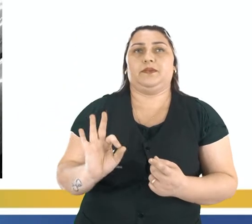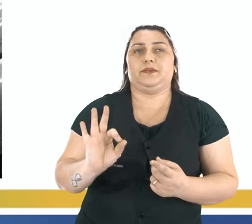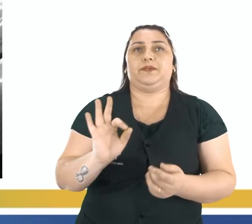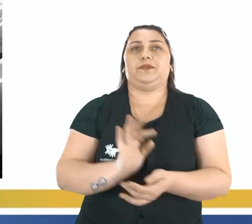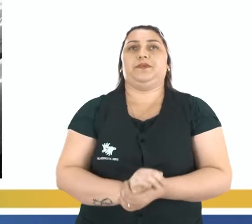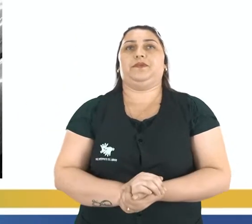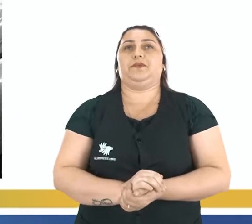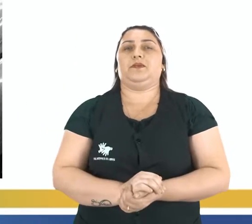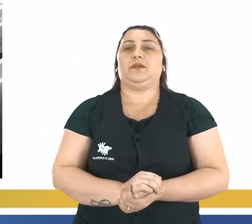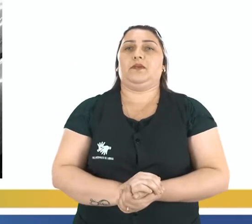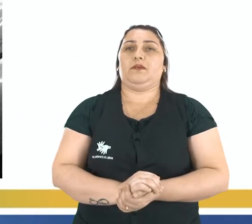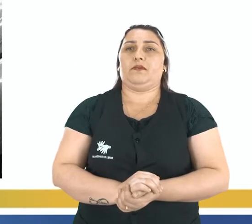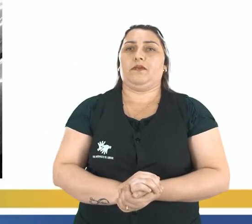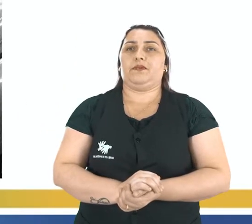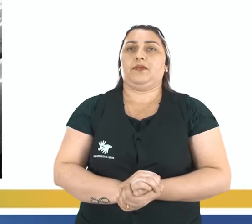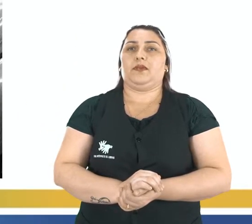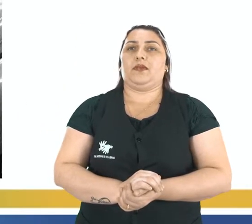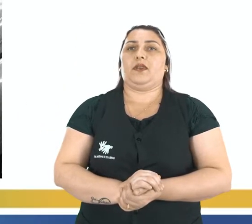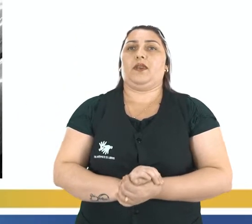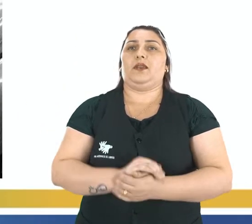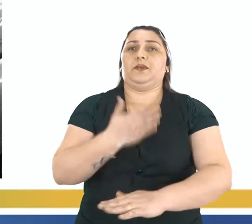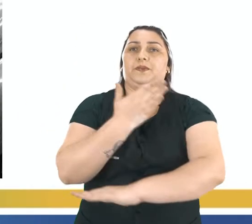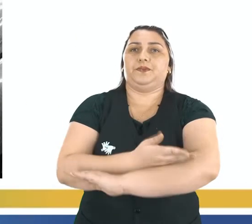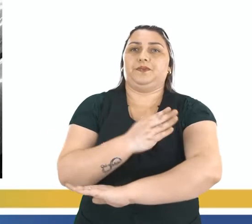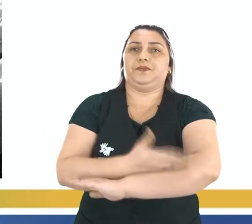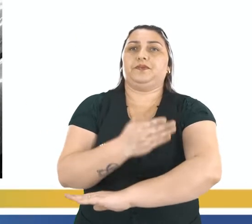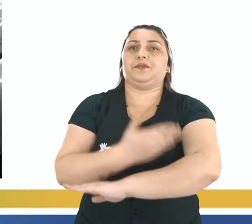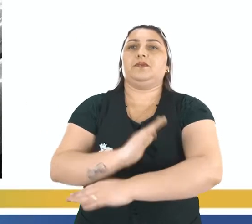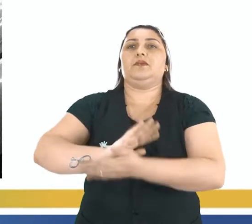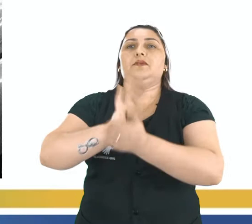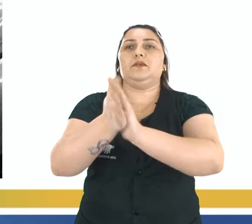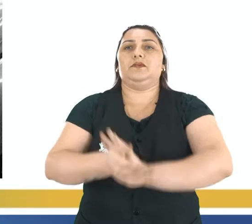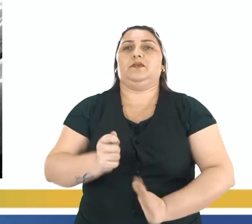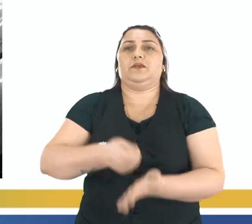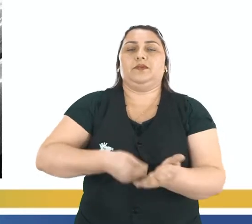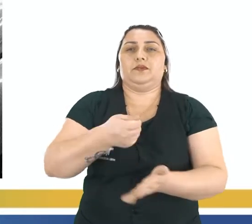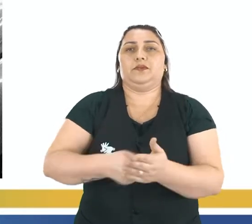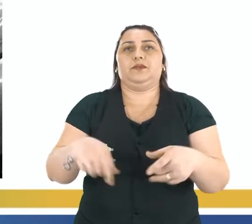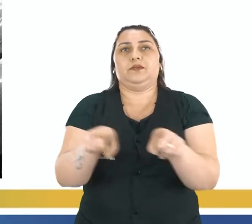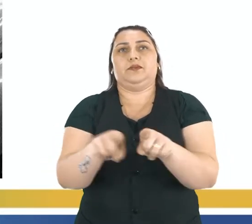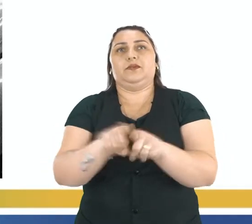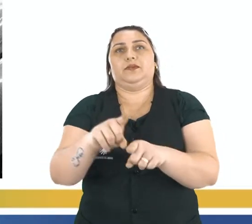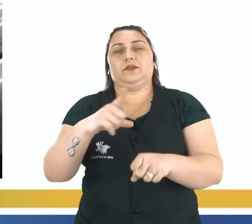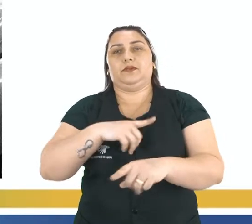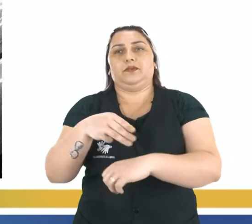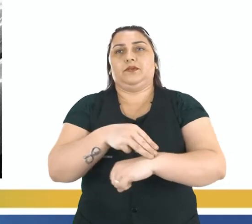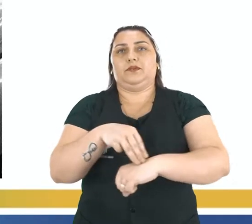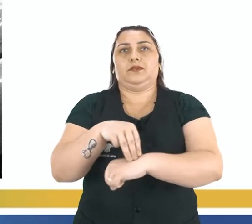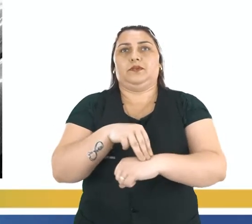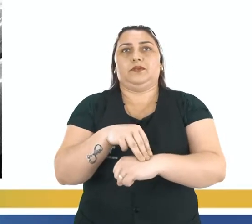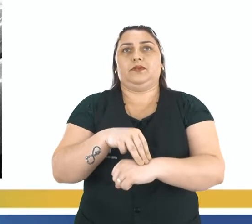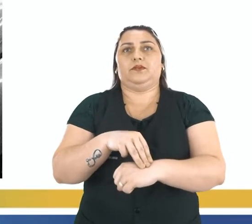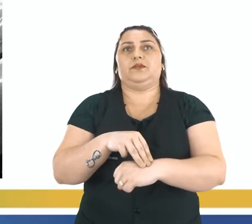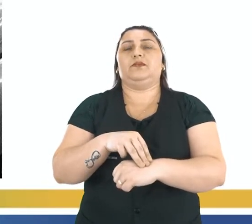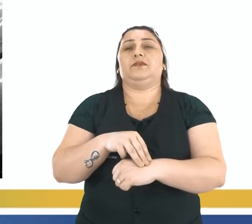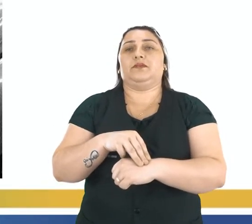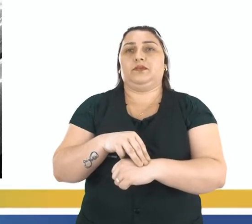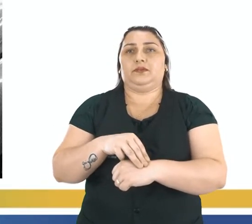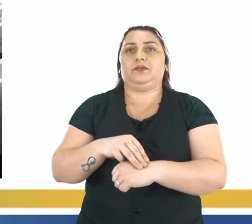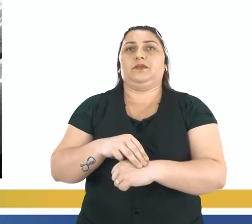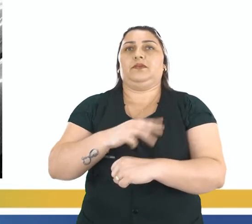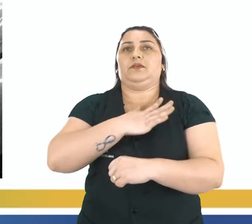Então, continuando. Através de todas essas práticas de repressão e autoritarismo, também tiveram momentos em que a